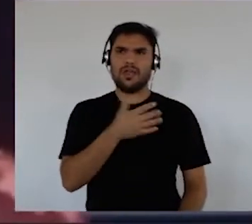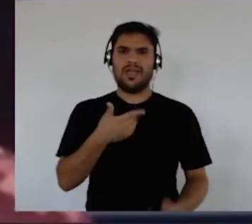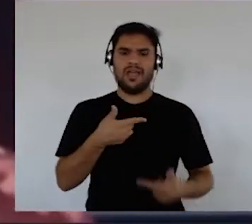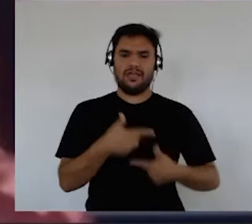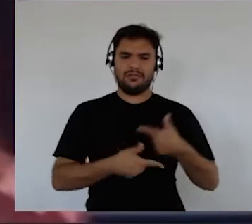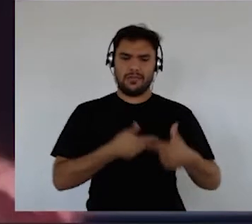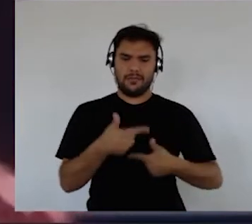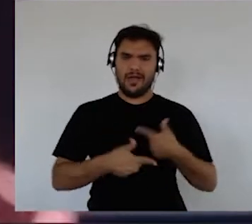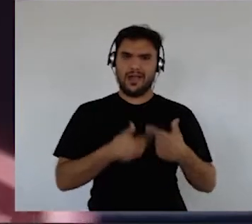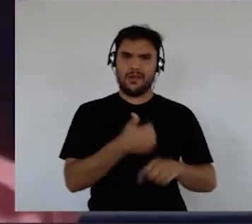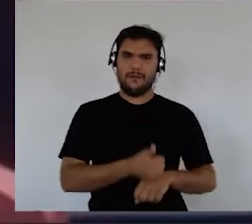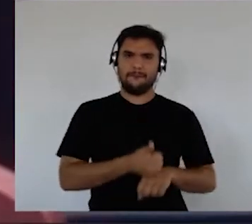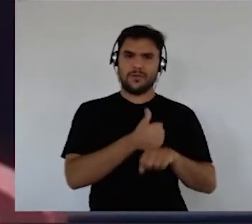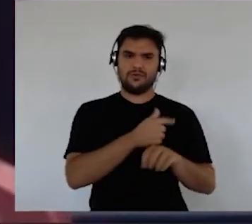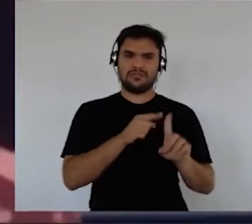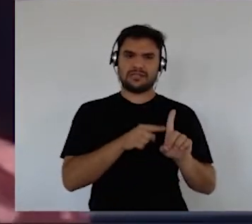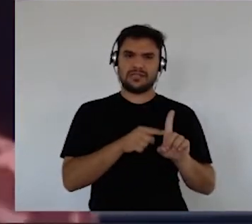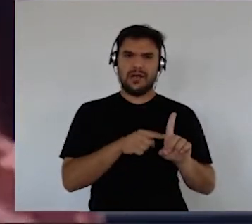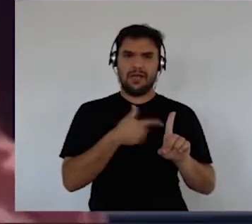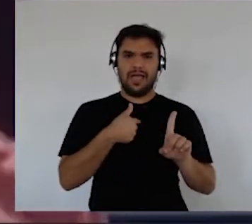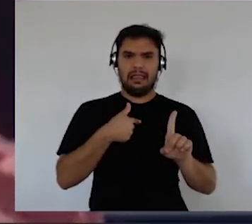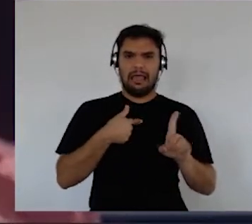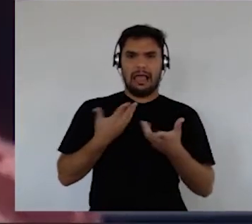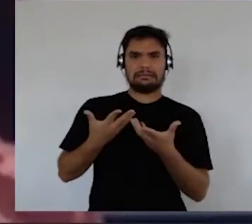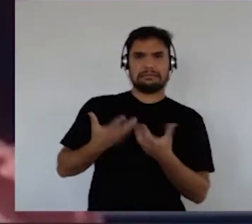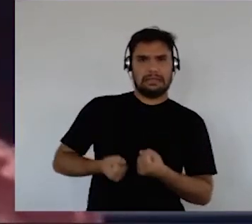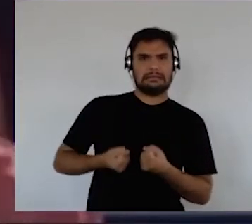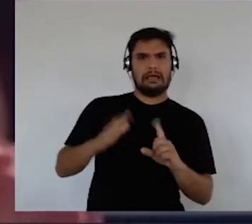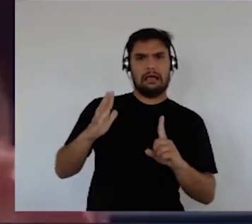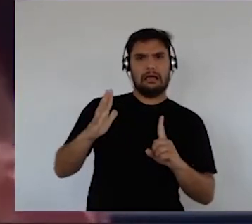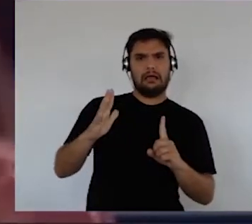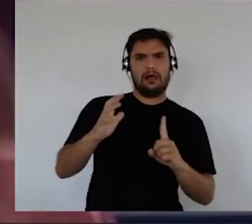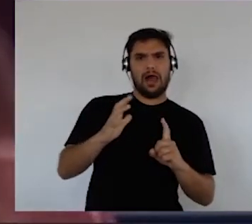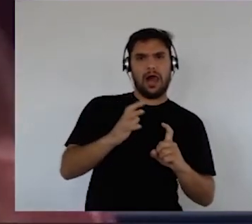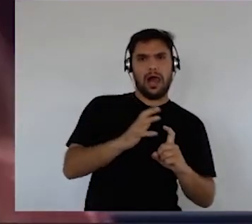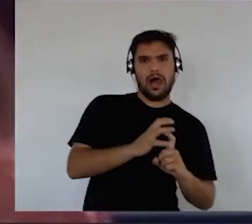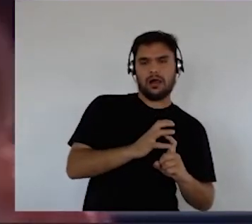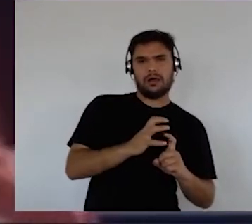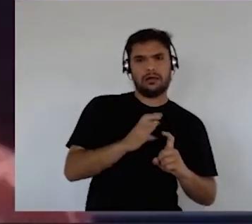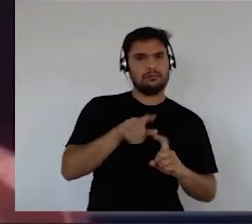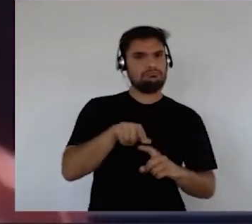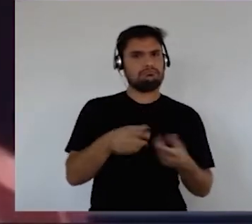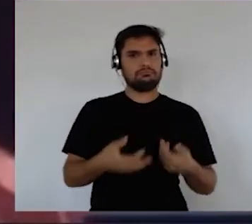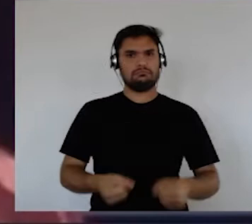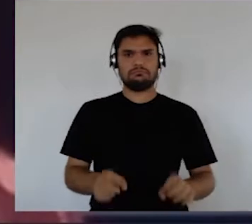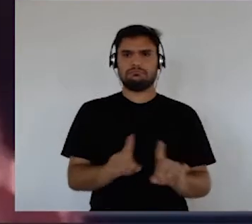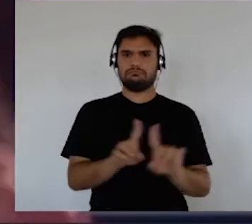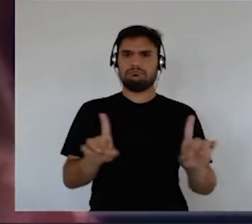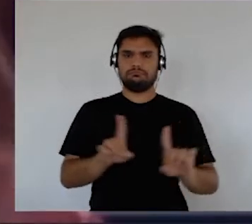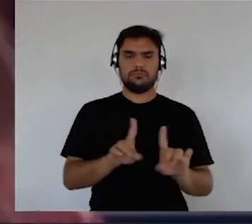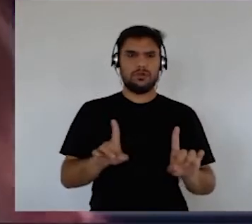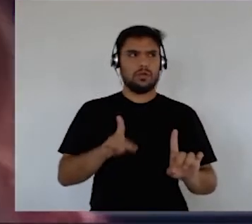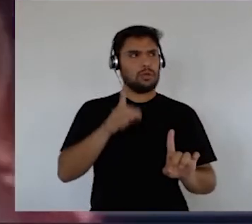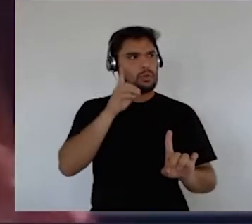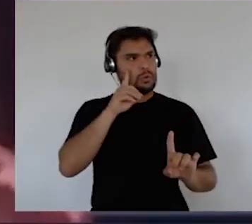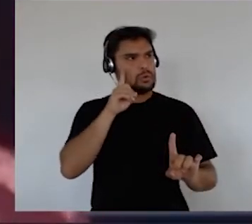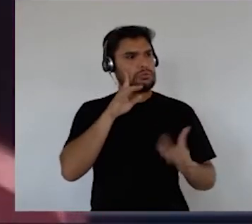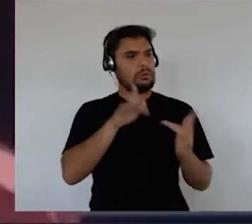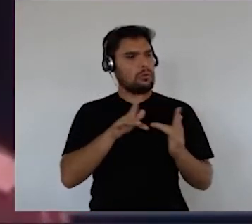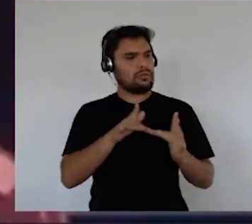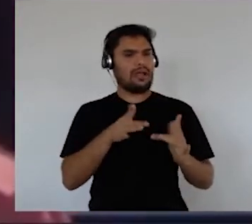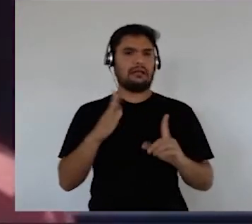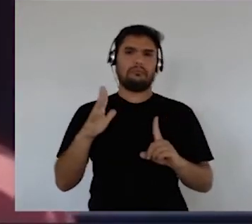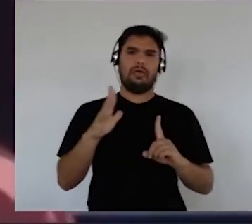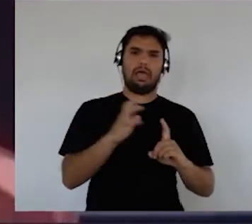a profissão, ela precise se sujeitar a situações nas quais ela tenha que conviver com assédio, ela tem que conviver